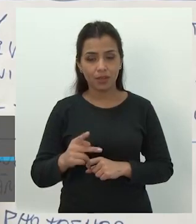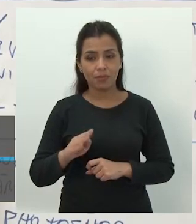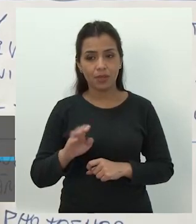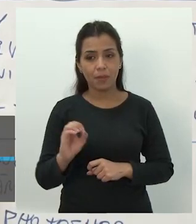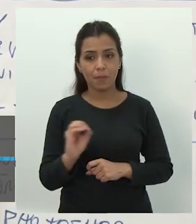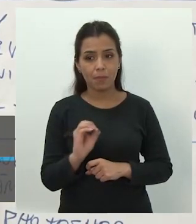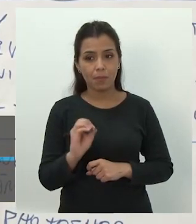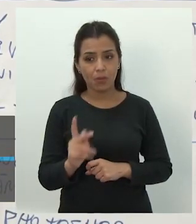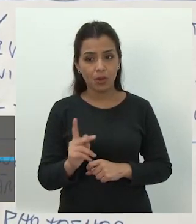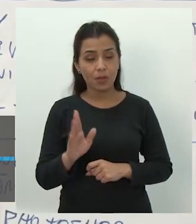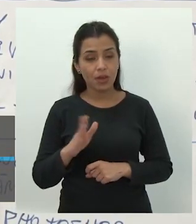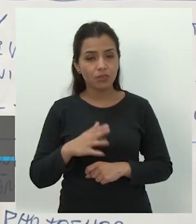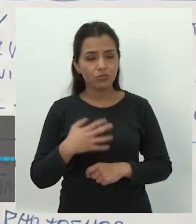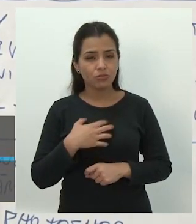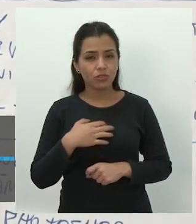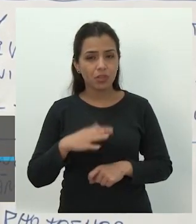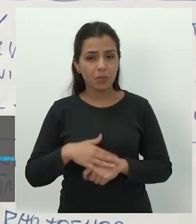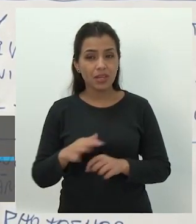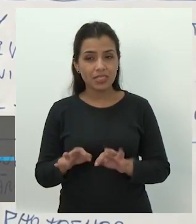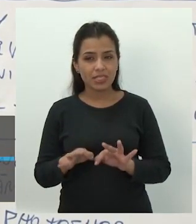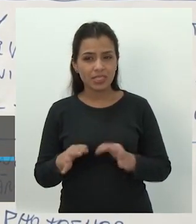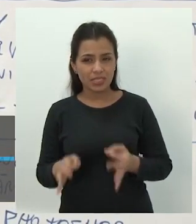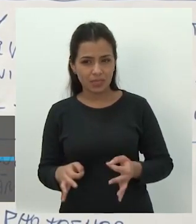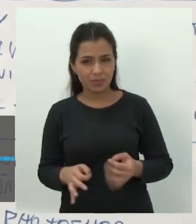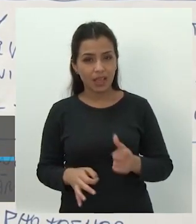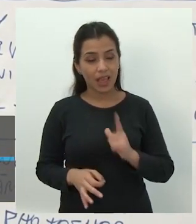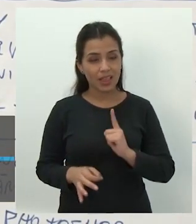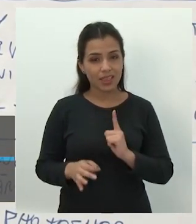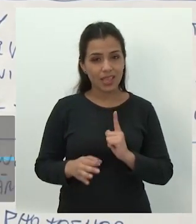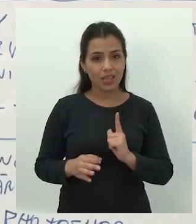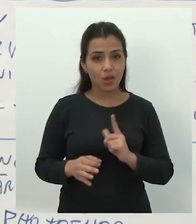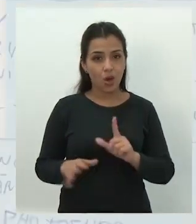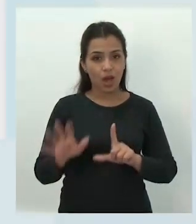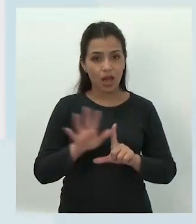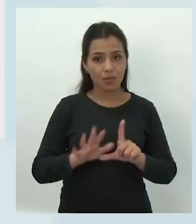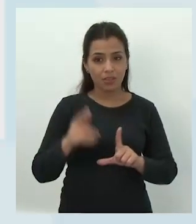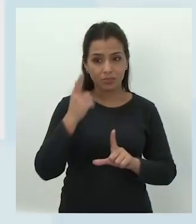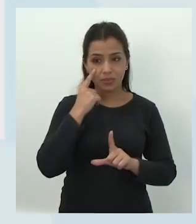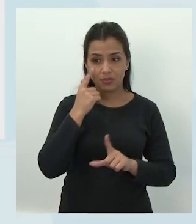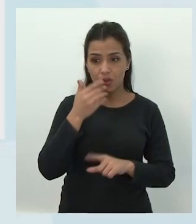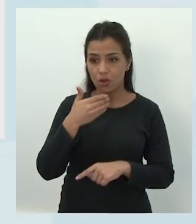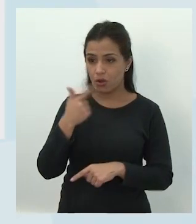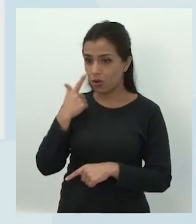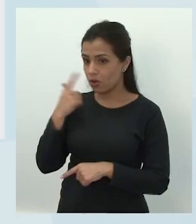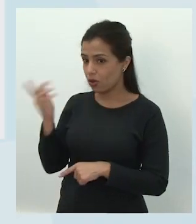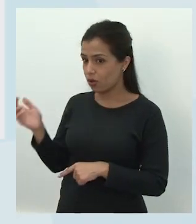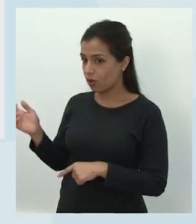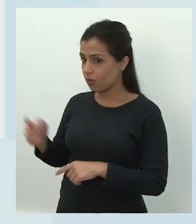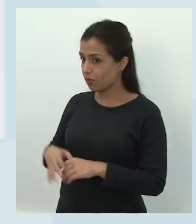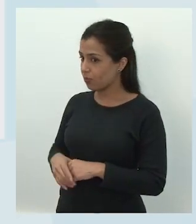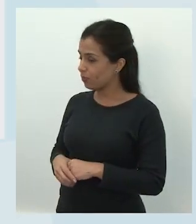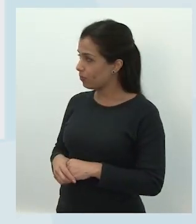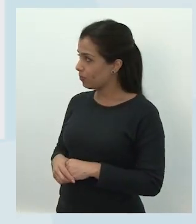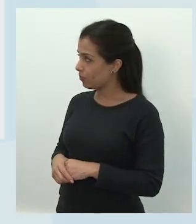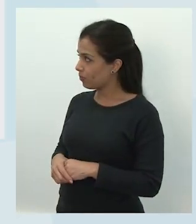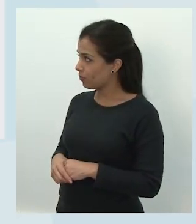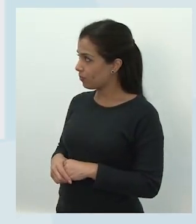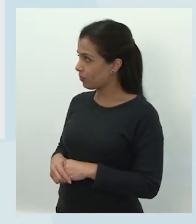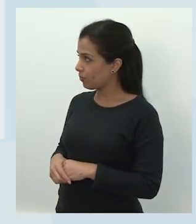maneira assim um pouquinho mais rudimentar. Vou até aqui a imagem para que vocês observem, tá vendo? Ó, vai ficar assim, ó.